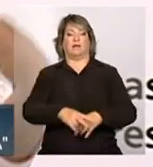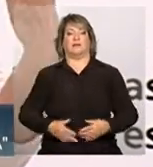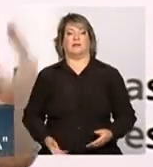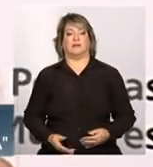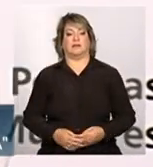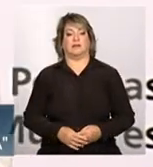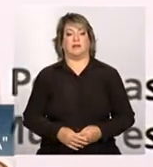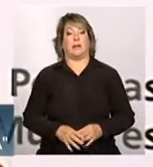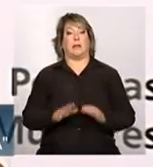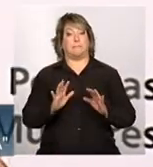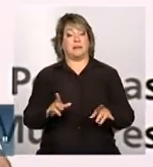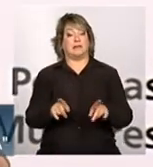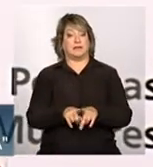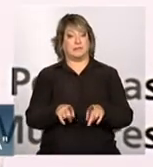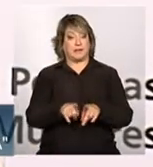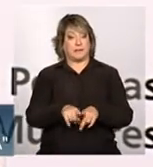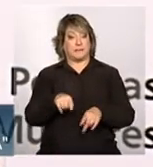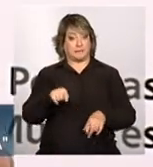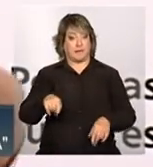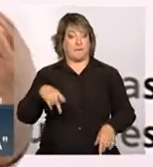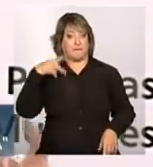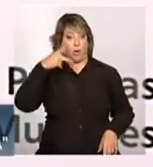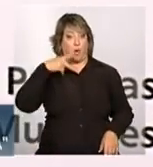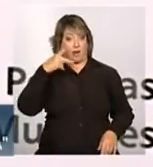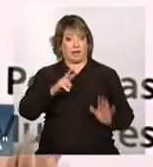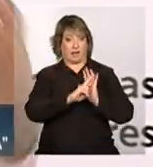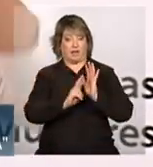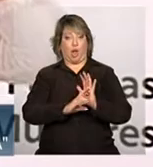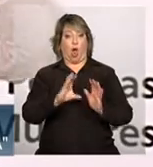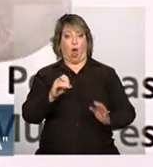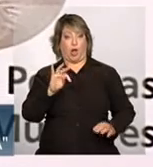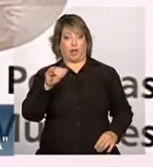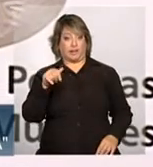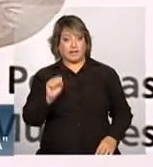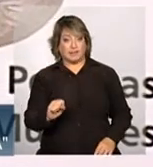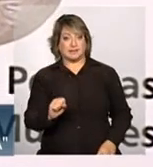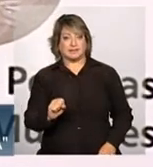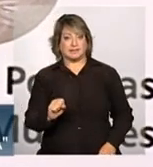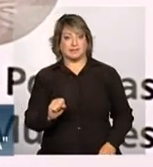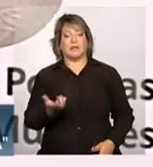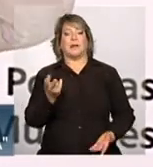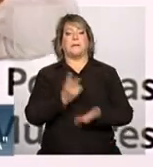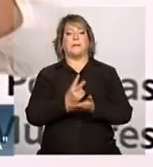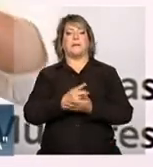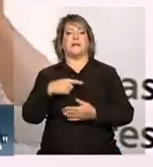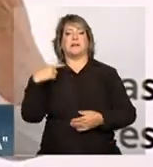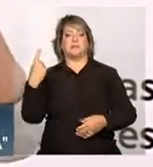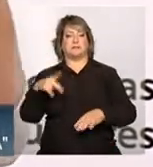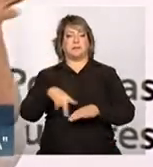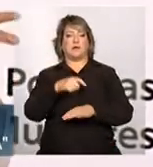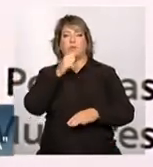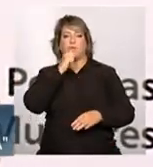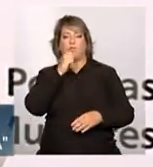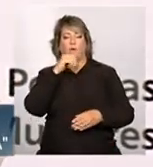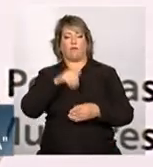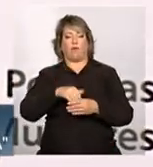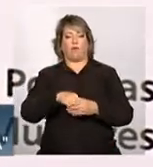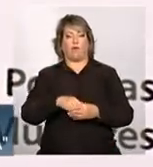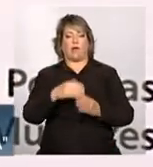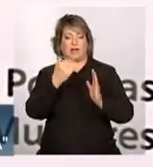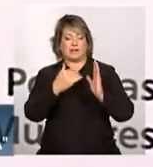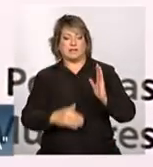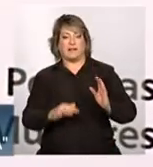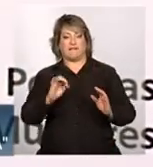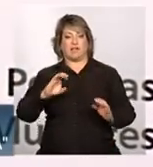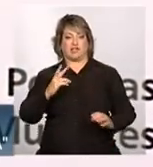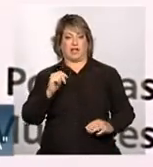Agora, também a política de cotas, mesmo nos países que não botaram lista fechada, redundou em algumas alterações, só que